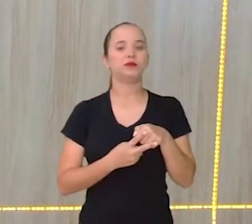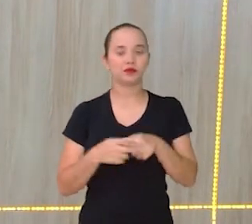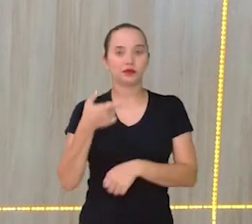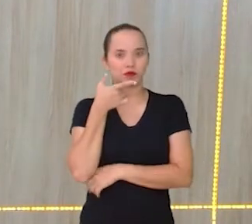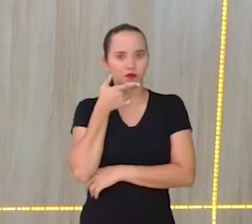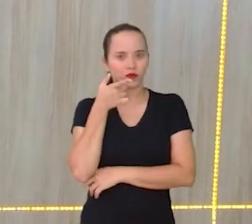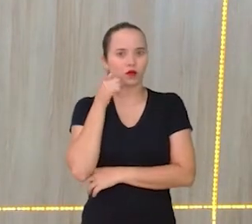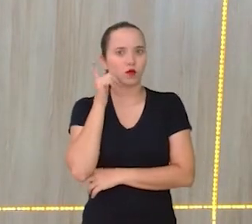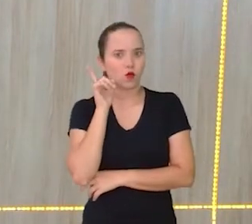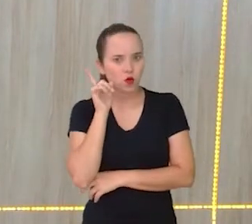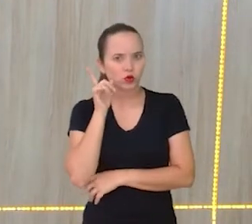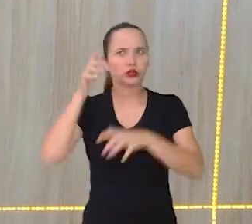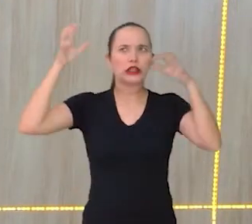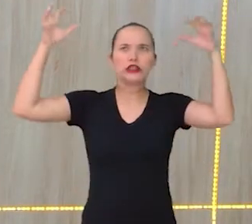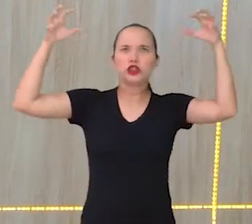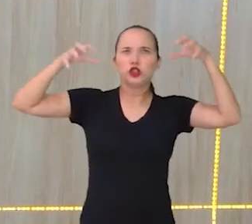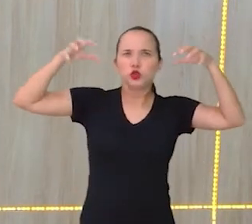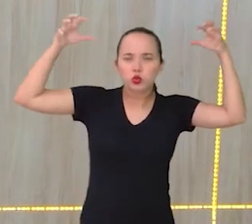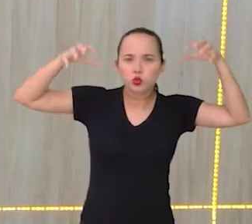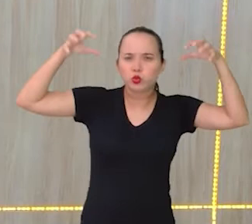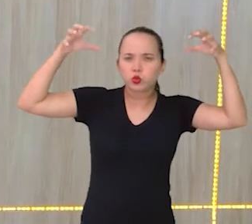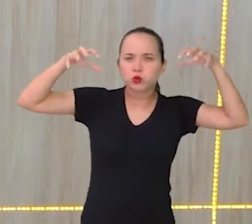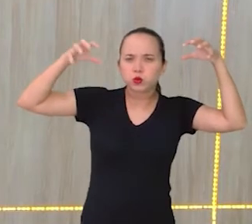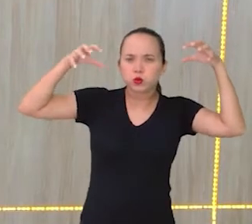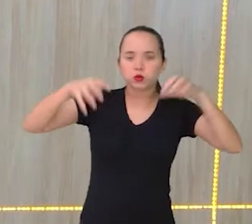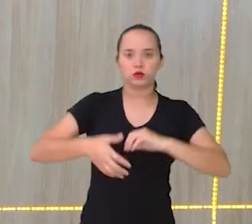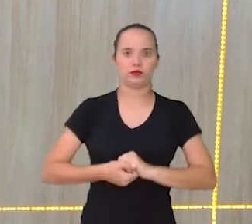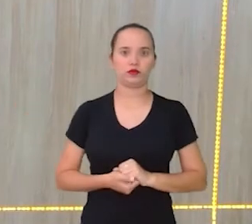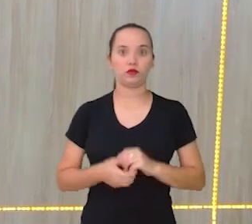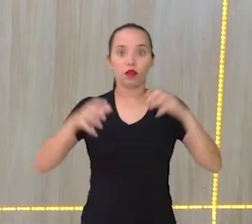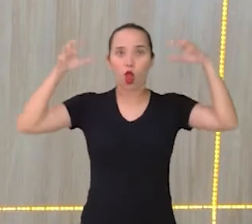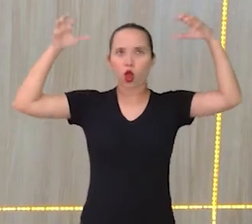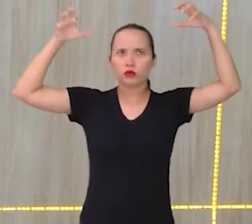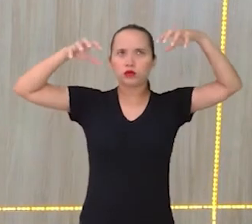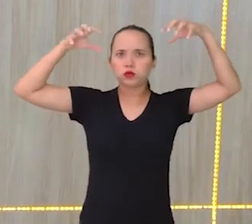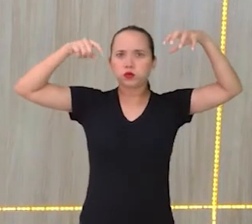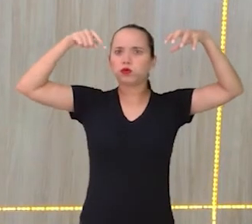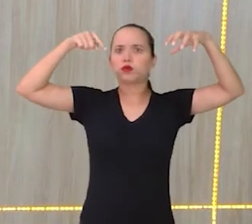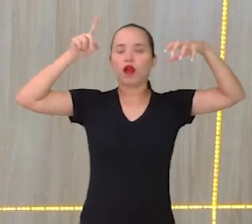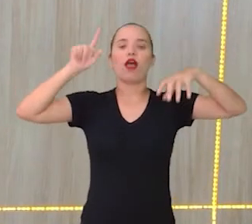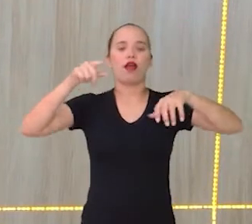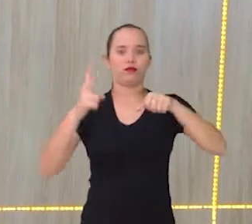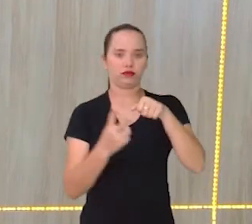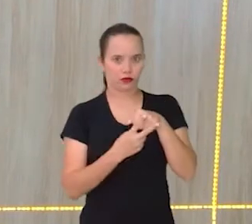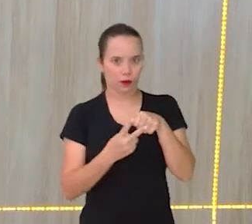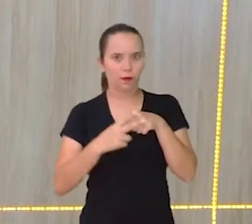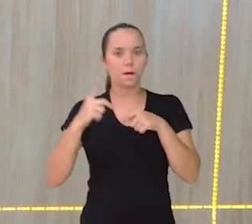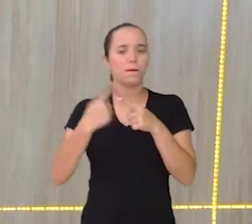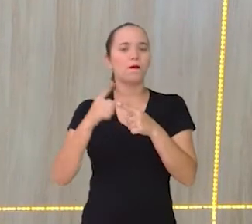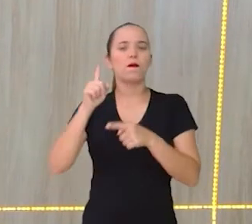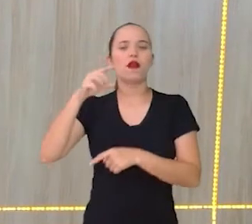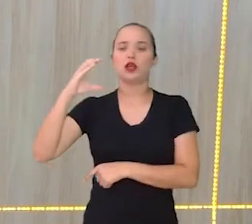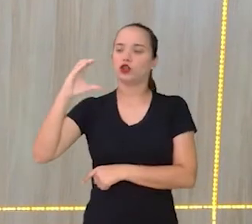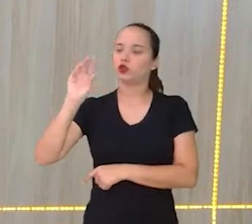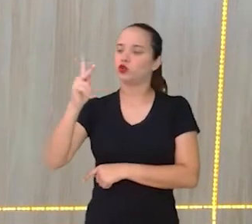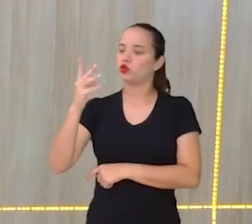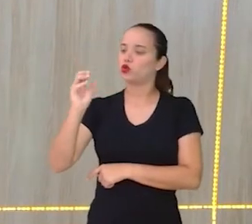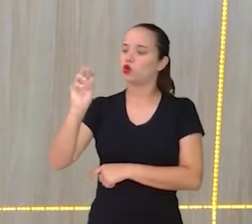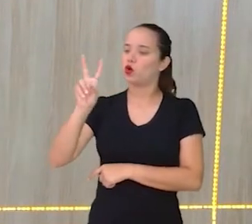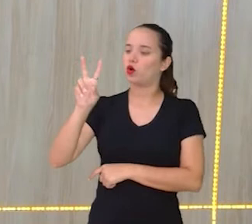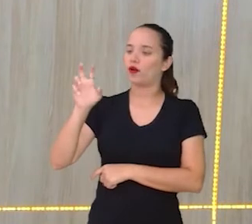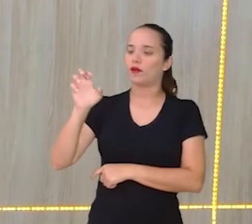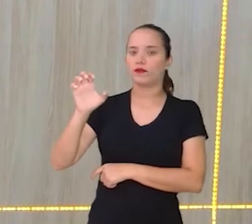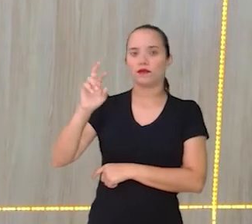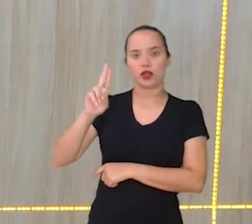Ontem choveu bastante. Então, esse choveu aí, olha, é um verbo. Por quê? Porque é um fenômeno da